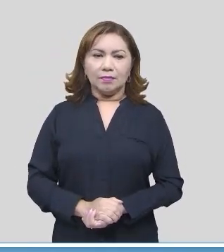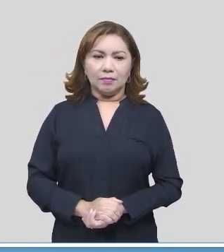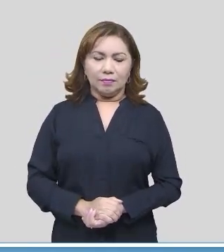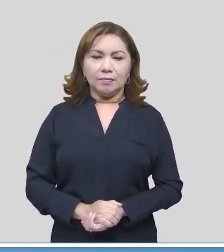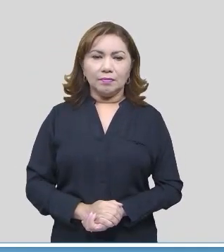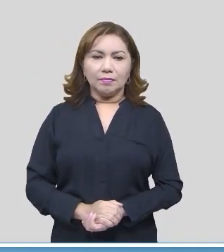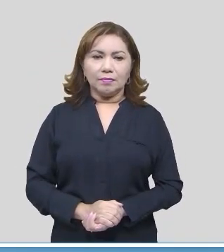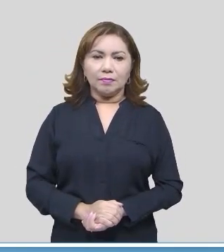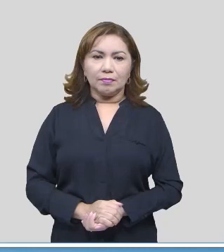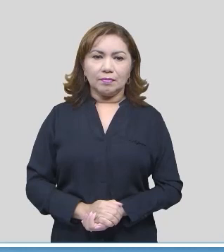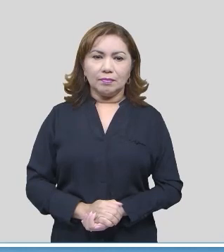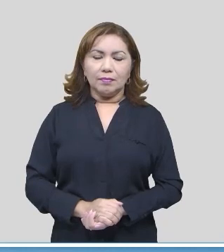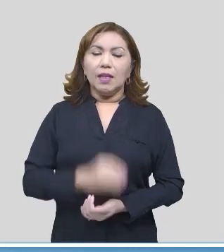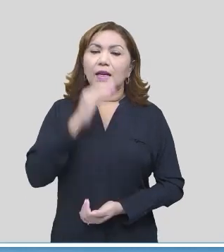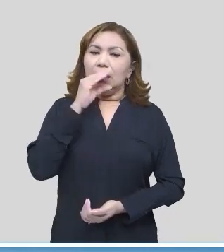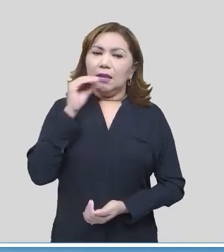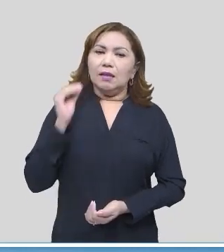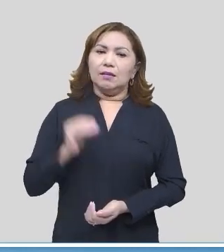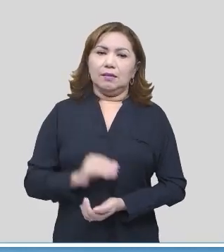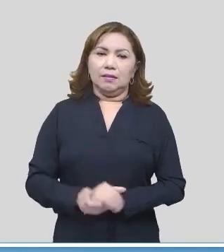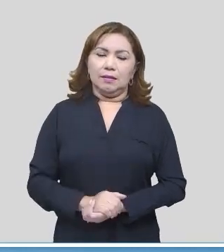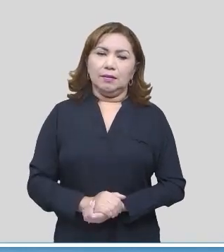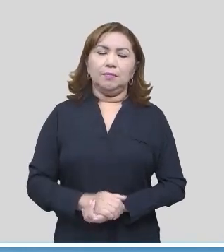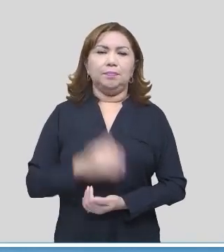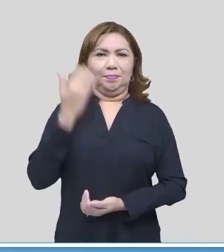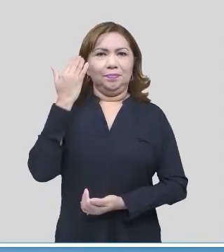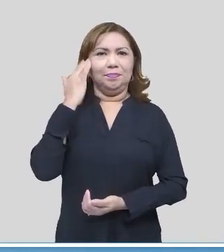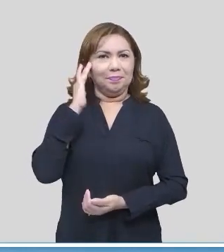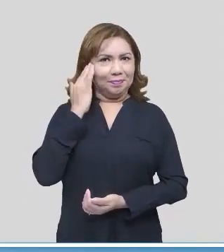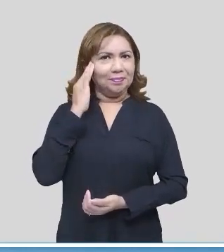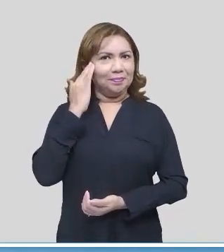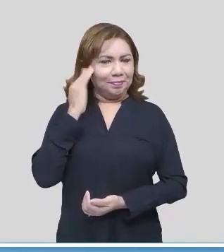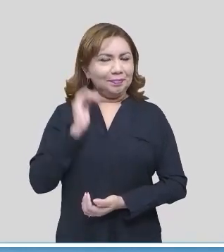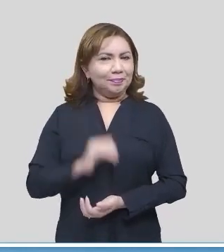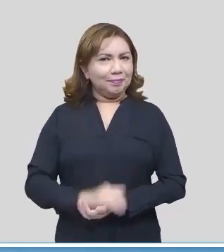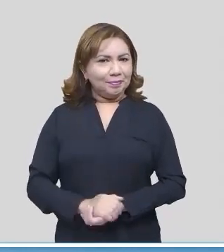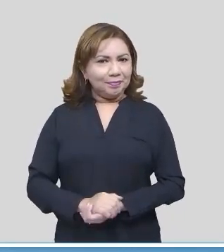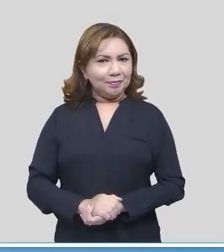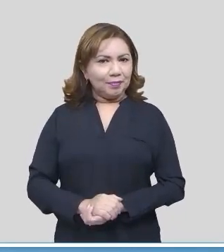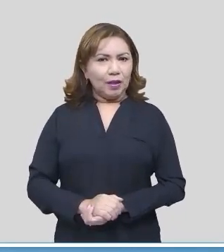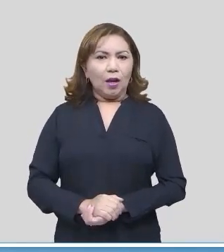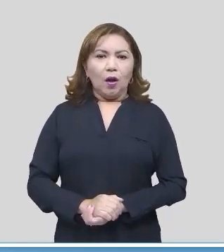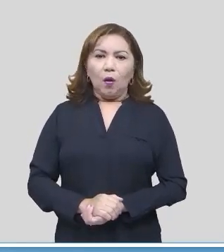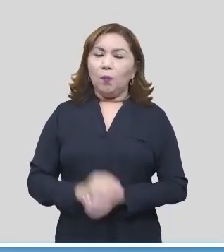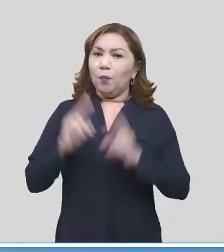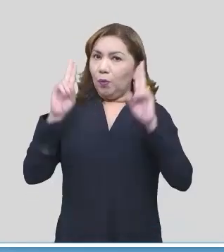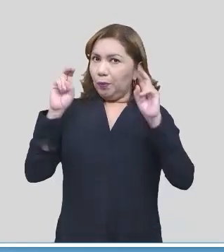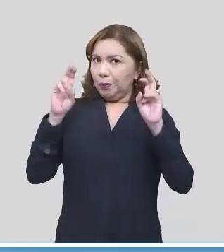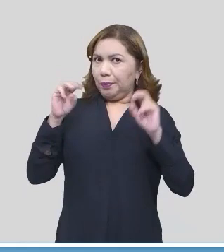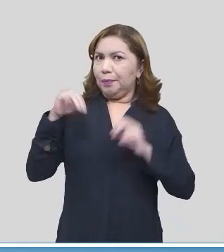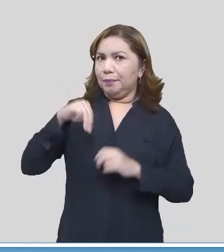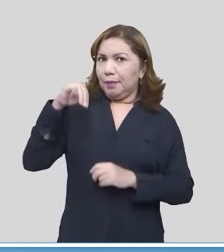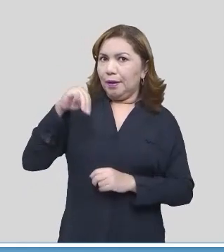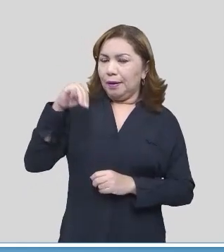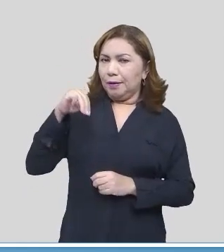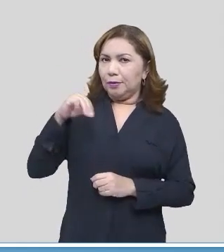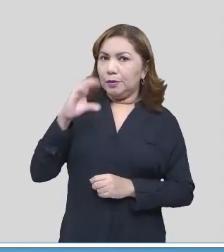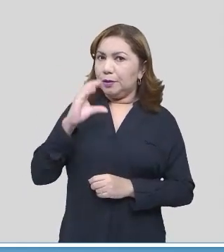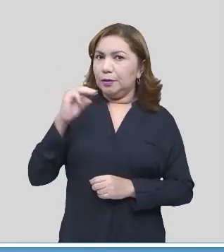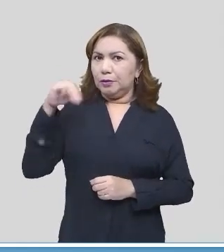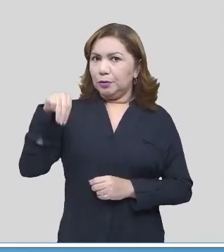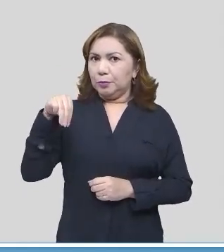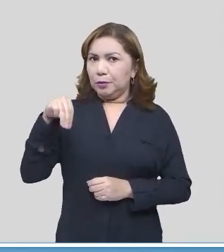escola. Crianças, entenderam sobre metros, centímetros, medidas de